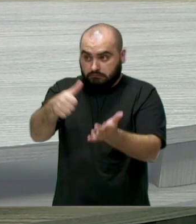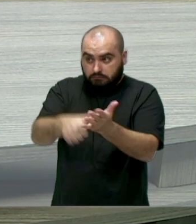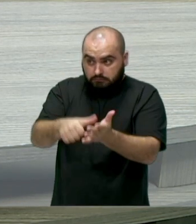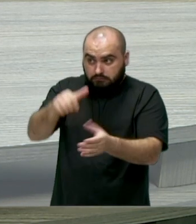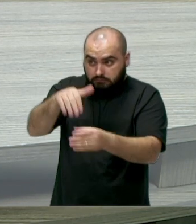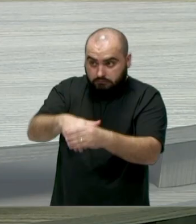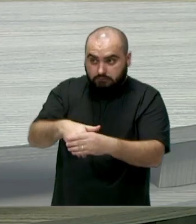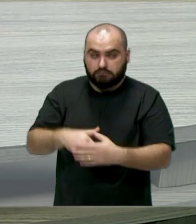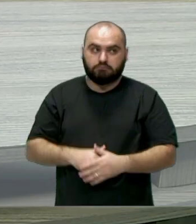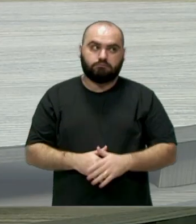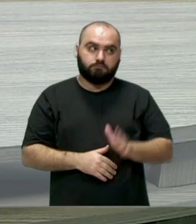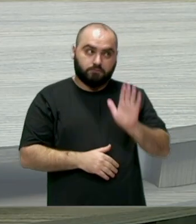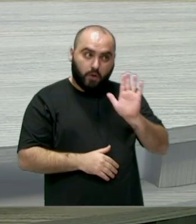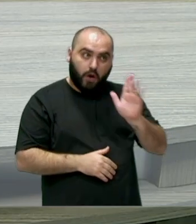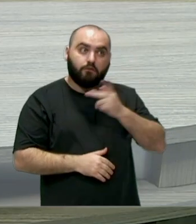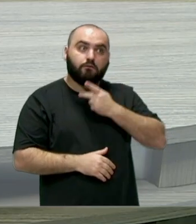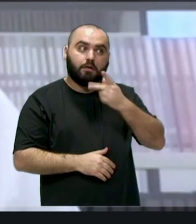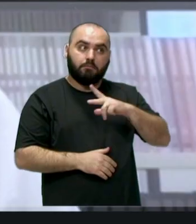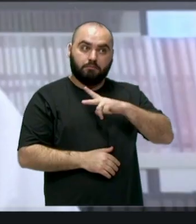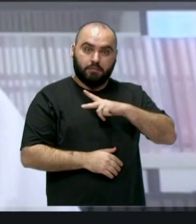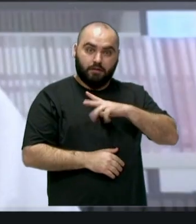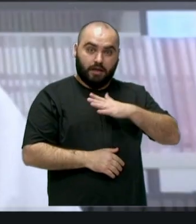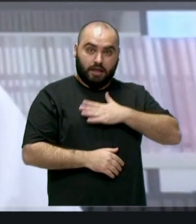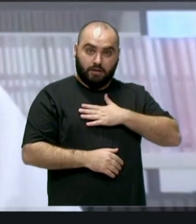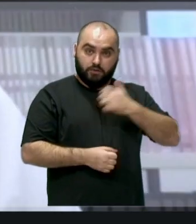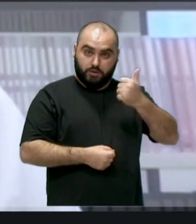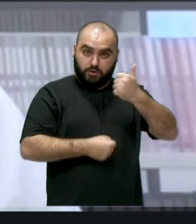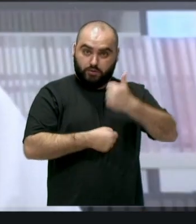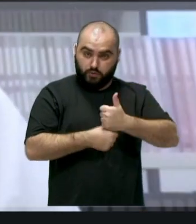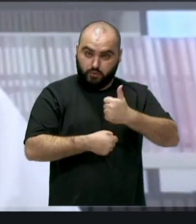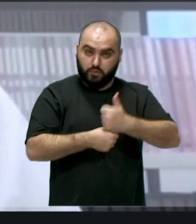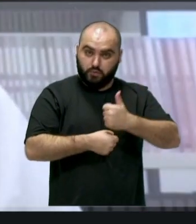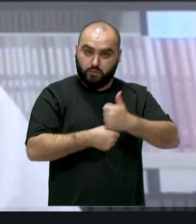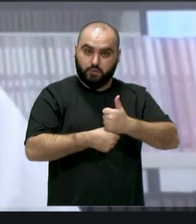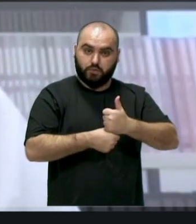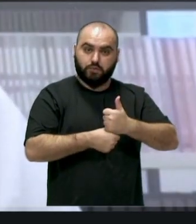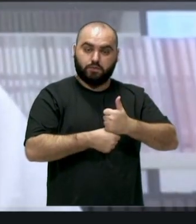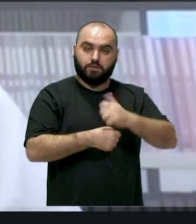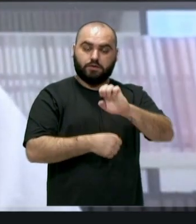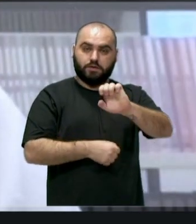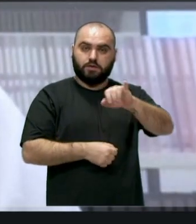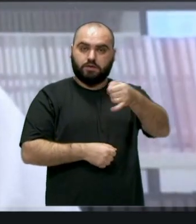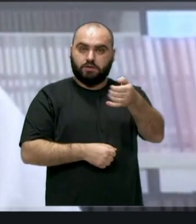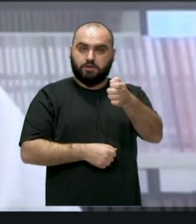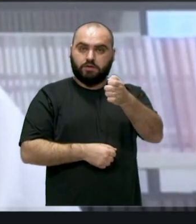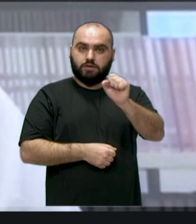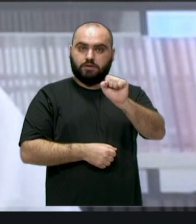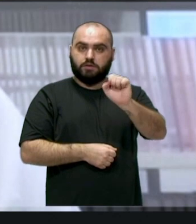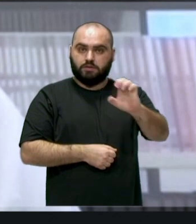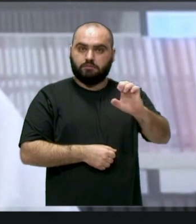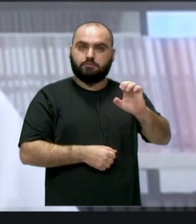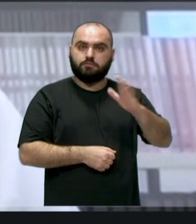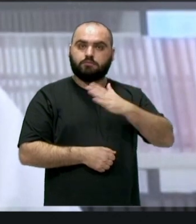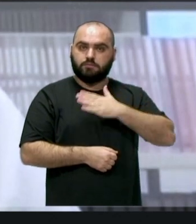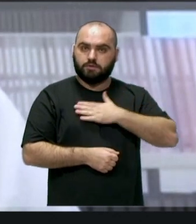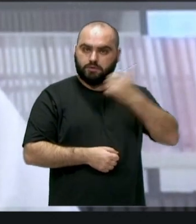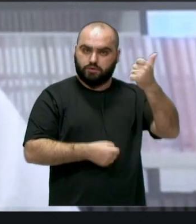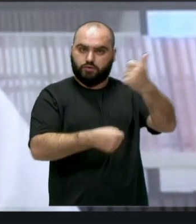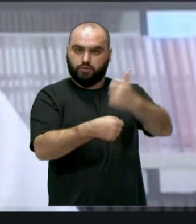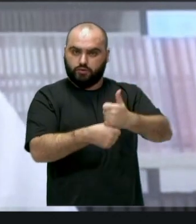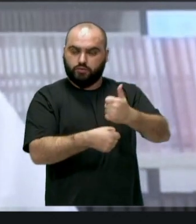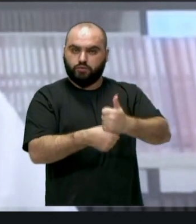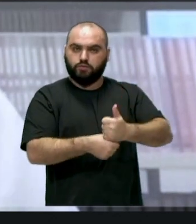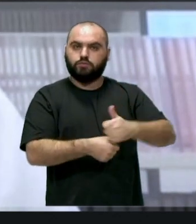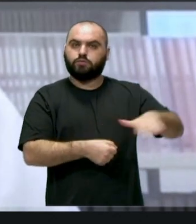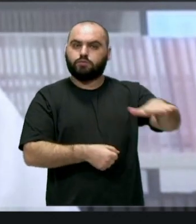vou te confidenciar que eu, como diretor da escola, e a escola encampou essa campanha, quem dirige essa campanha